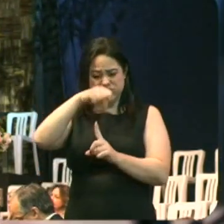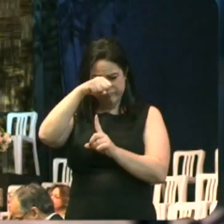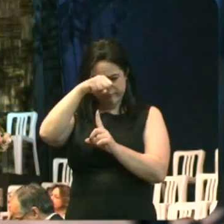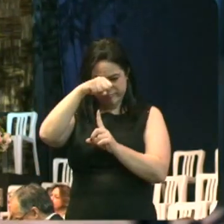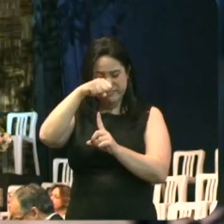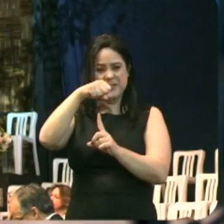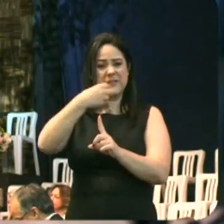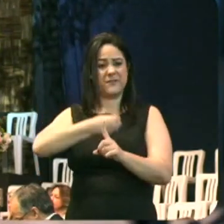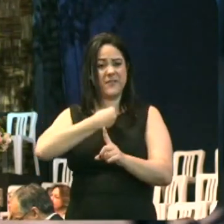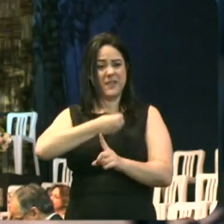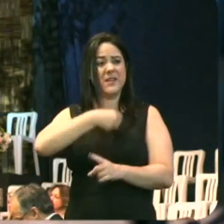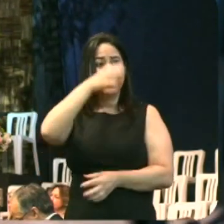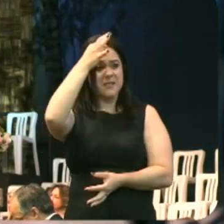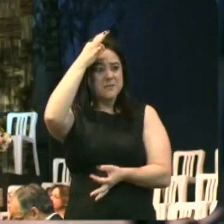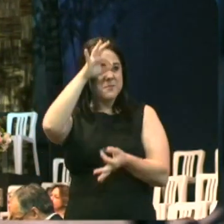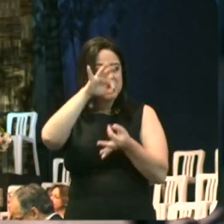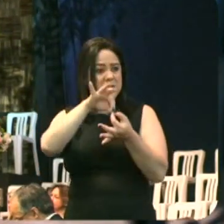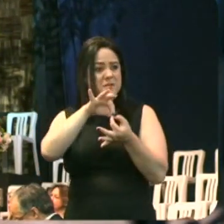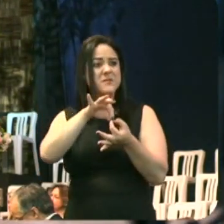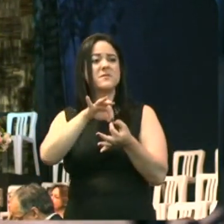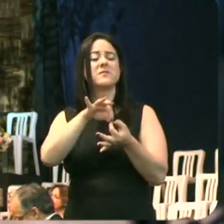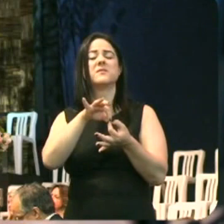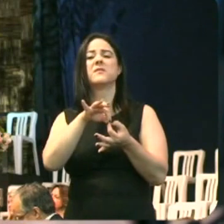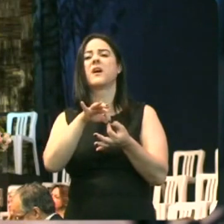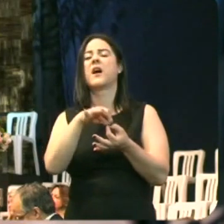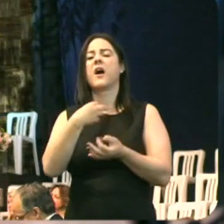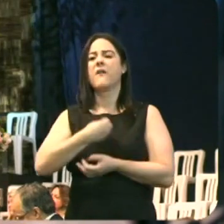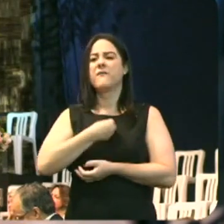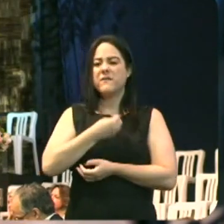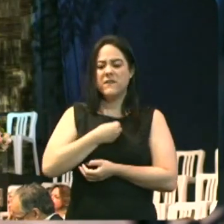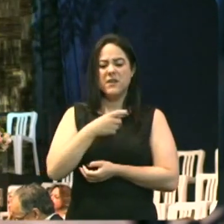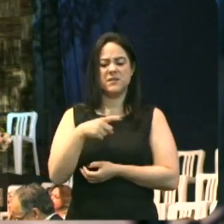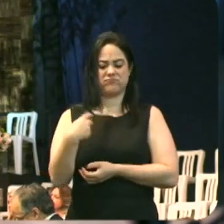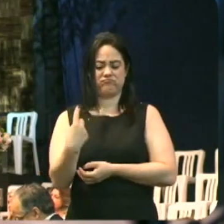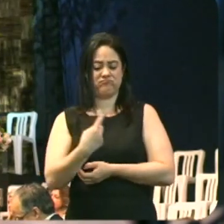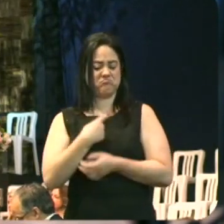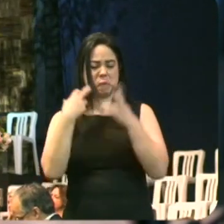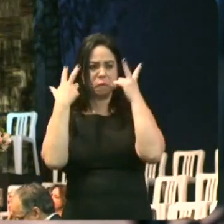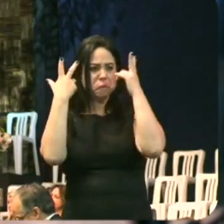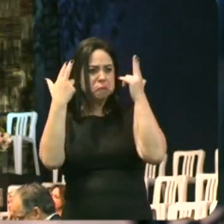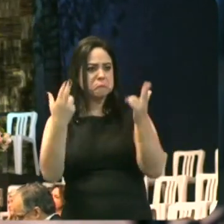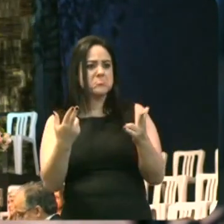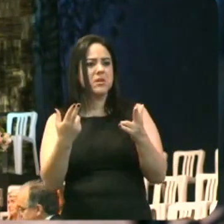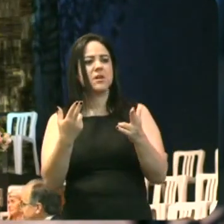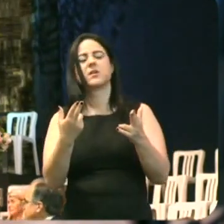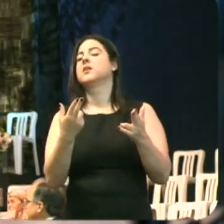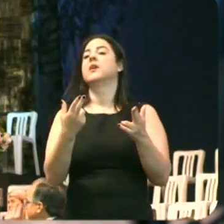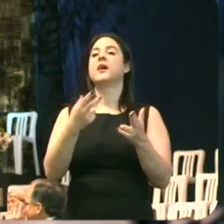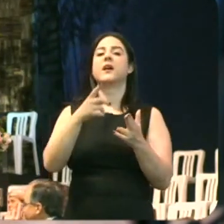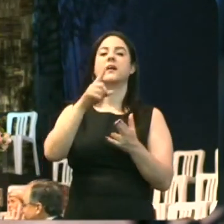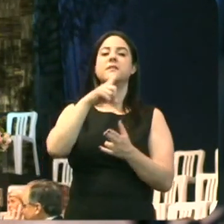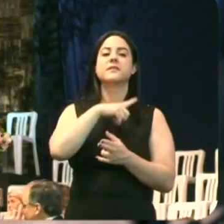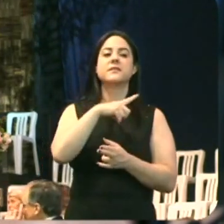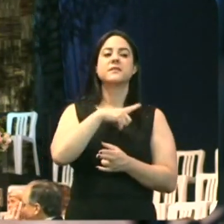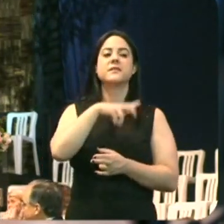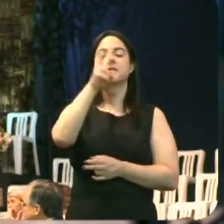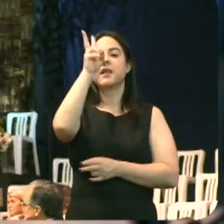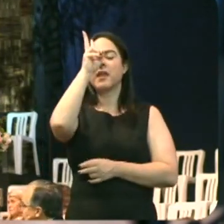de vida espiritual, em termos de dinâmica da nossa vida, há